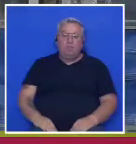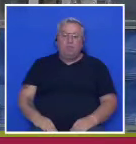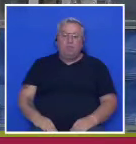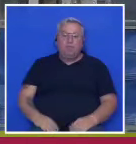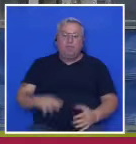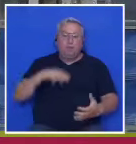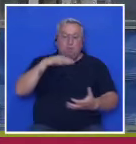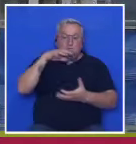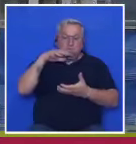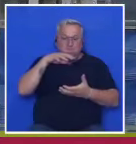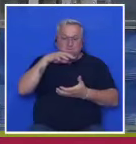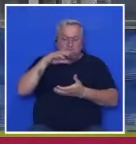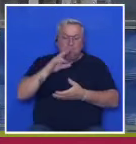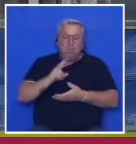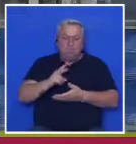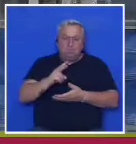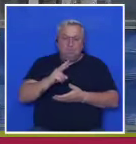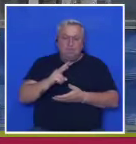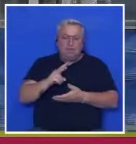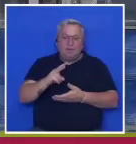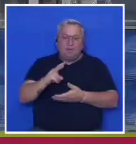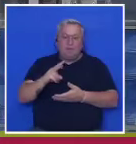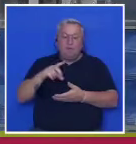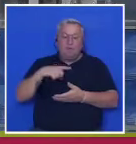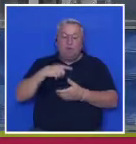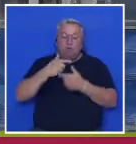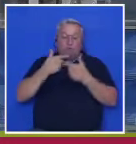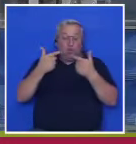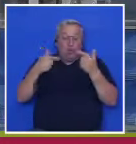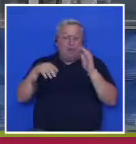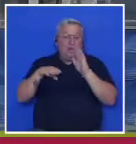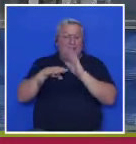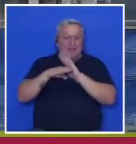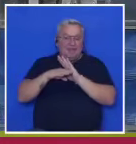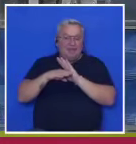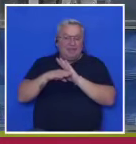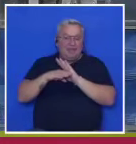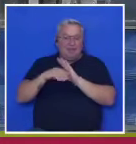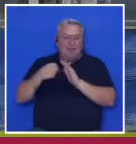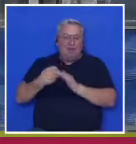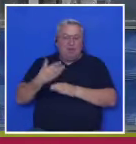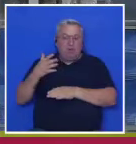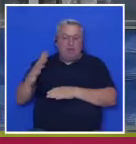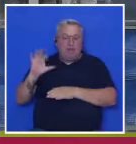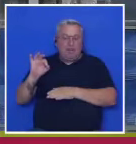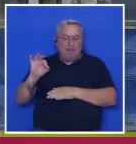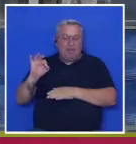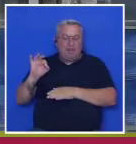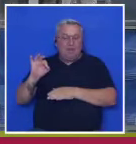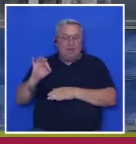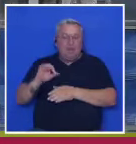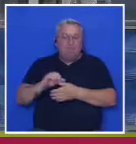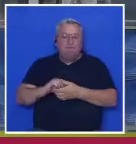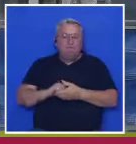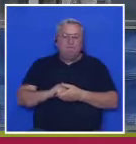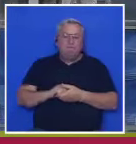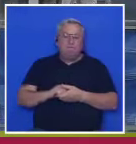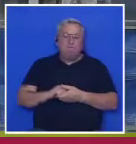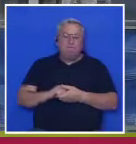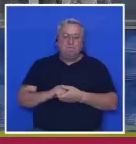Nosso globo continua girando e sua sorte está chegando. Bola branca número 10.